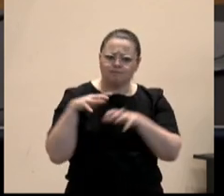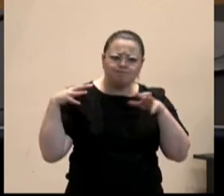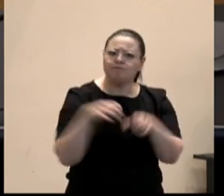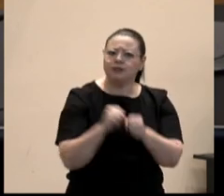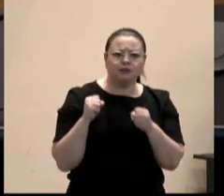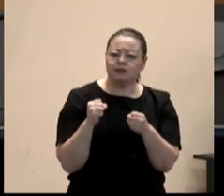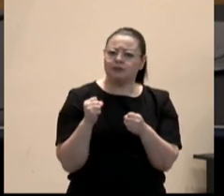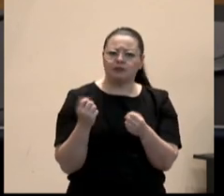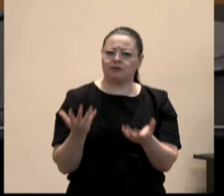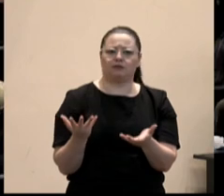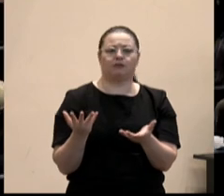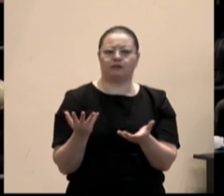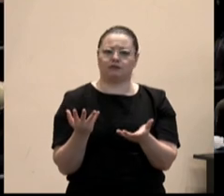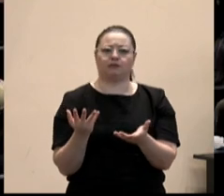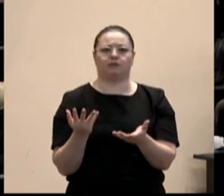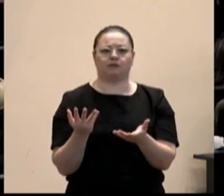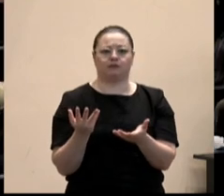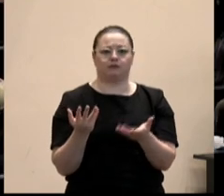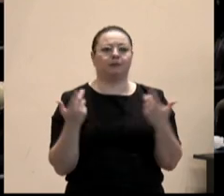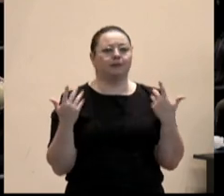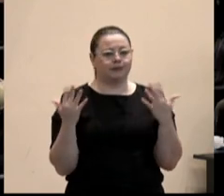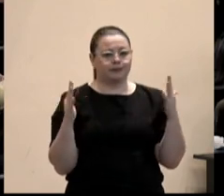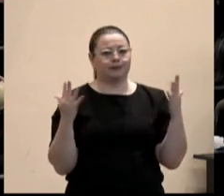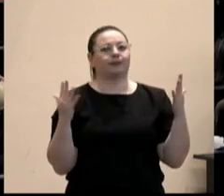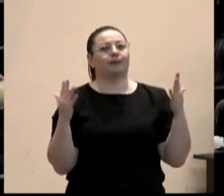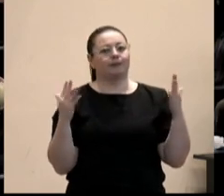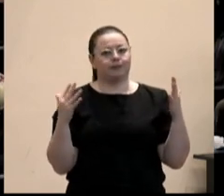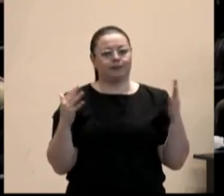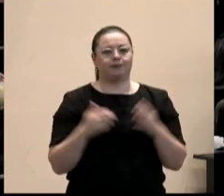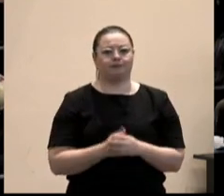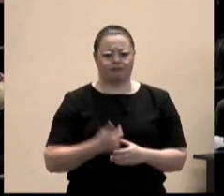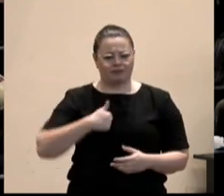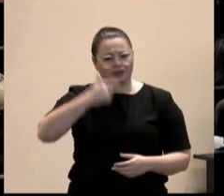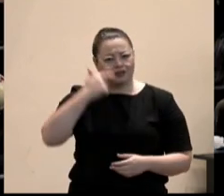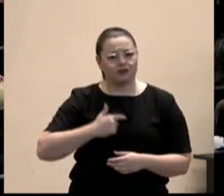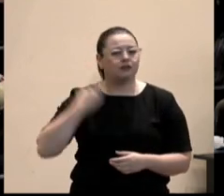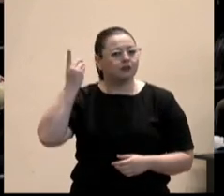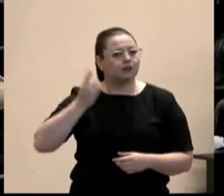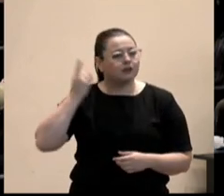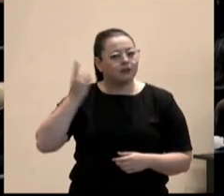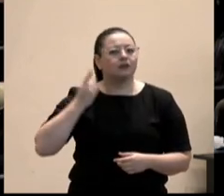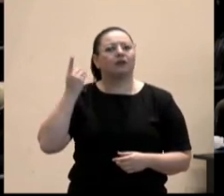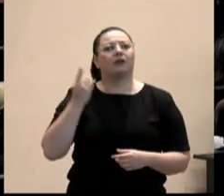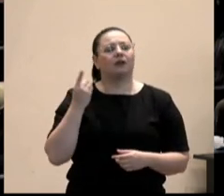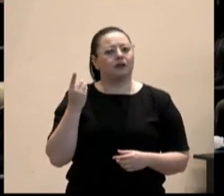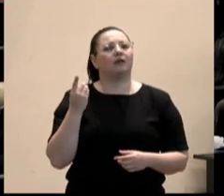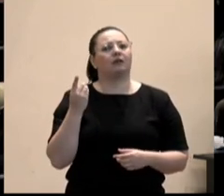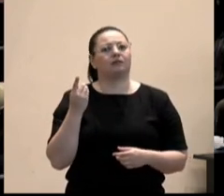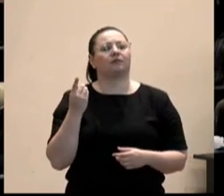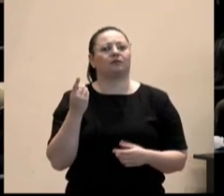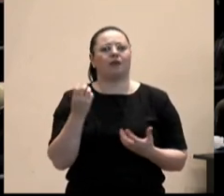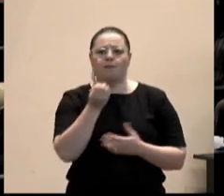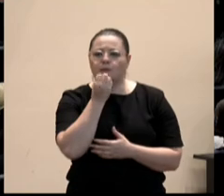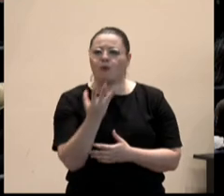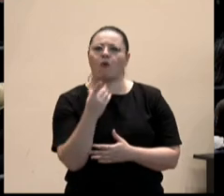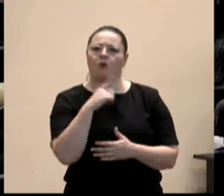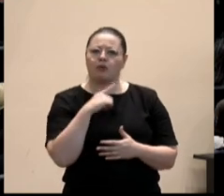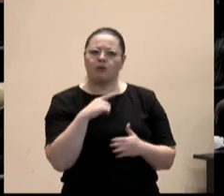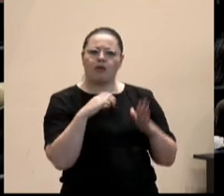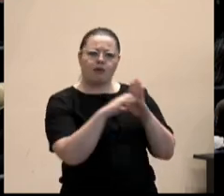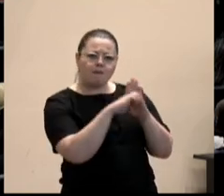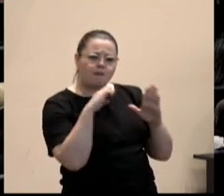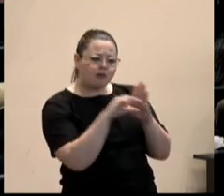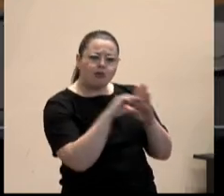Sequestrando! E olha, pessoal, eu sou deputada. É muito bom eu ter emendas para entregar